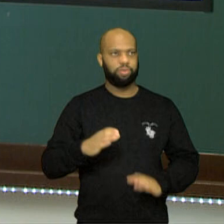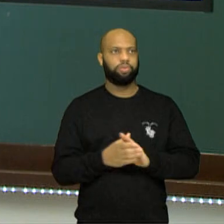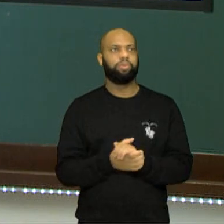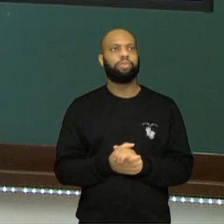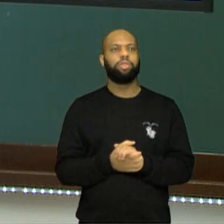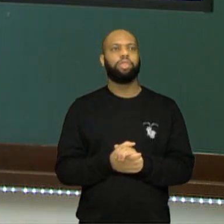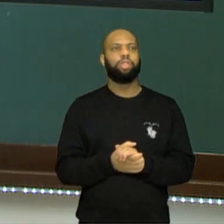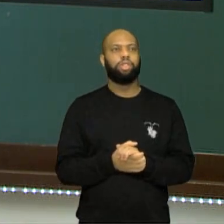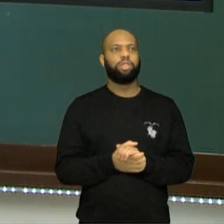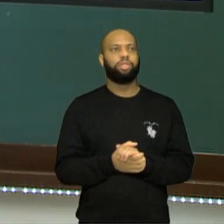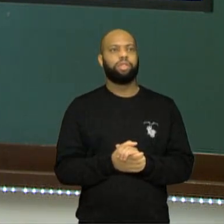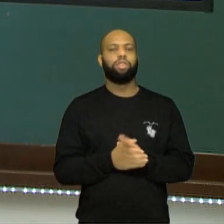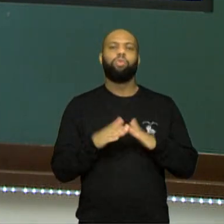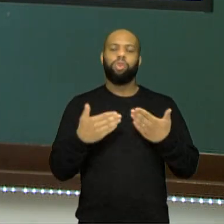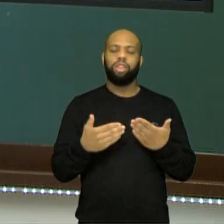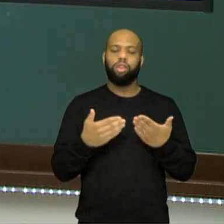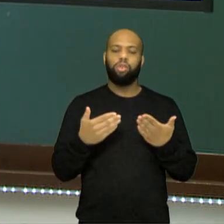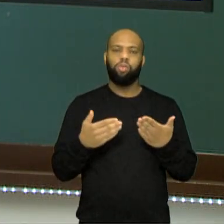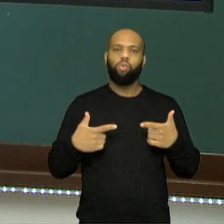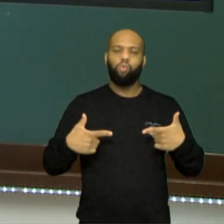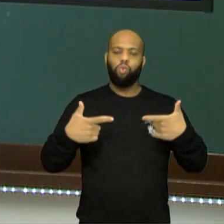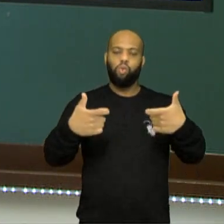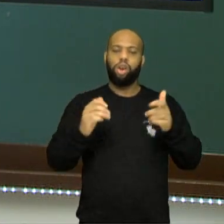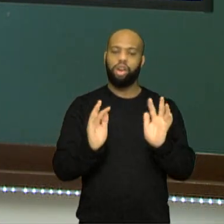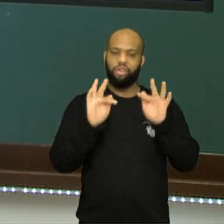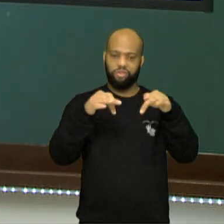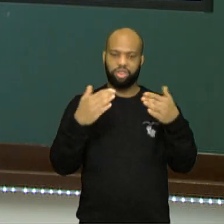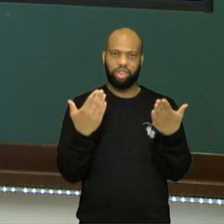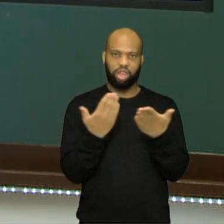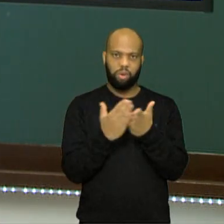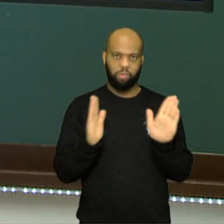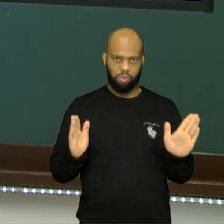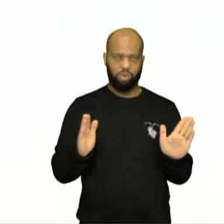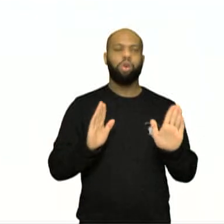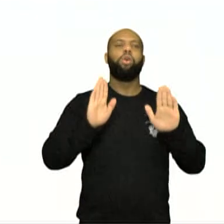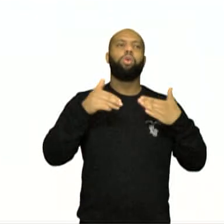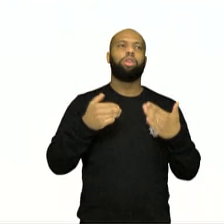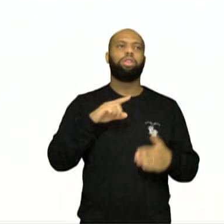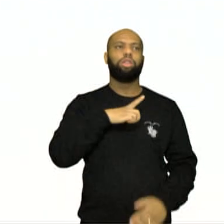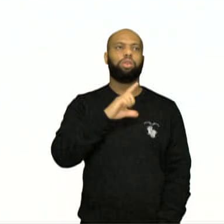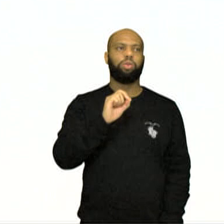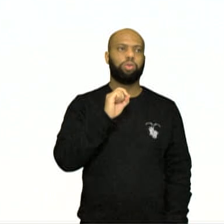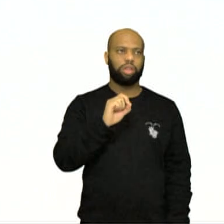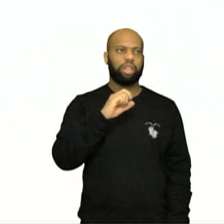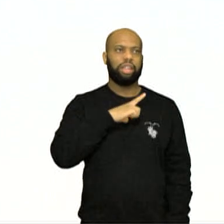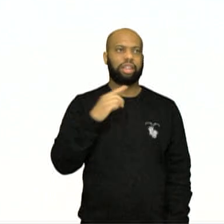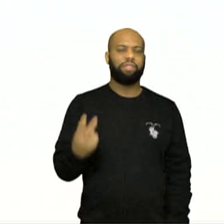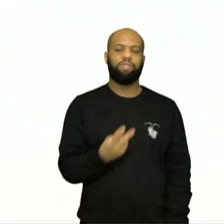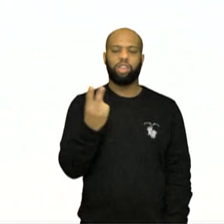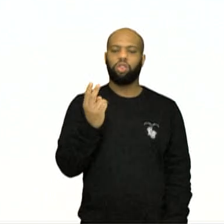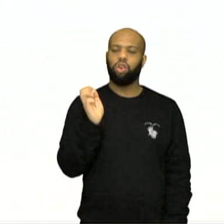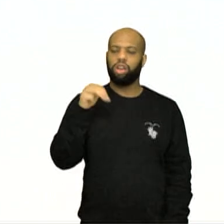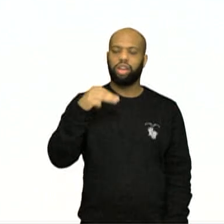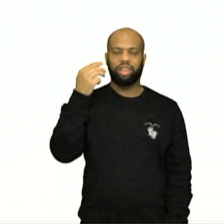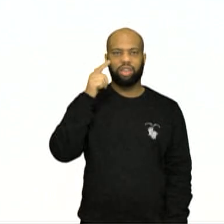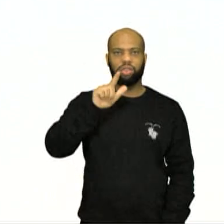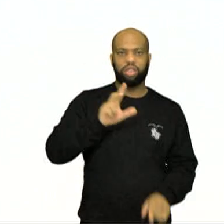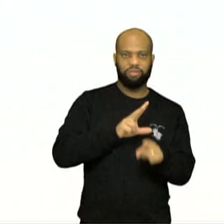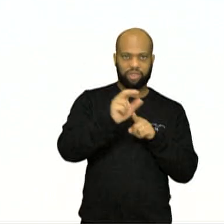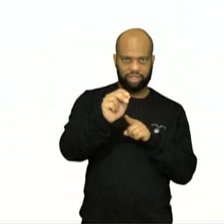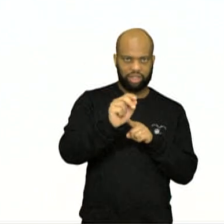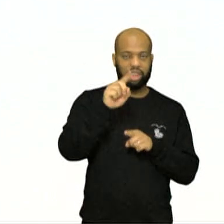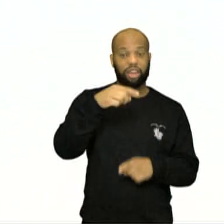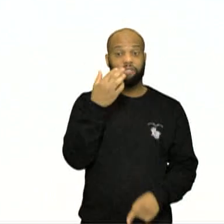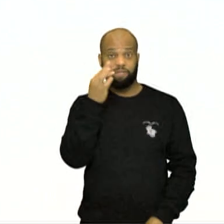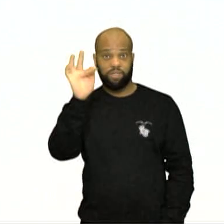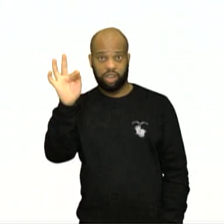E a gente chega ao fim desta guerra, né? E a gente vai ter a vitória dos franceses, principalmente